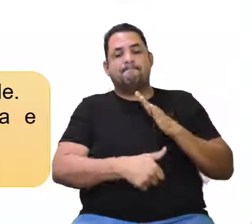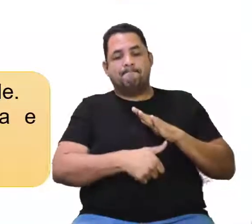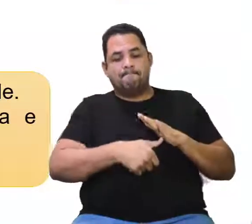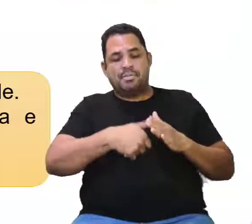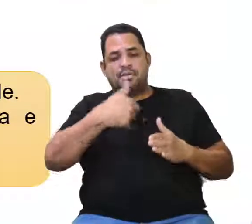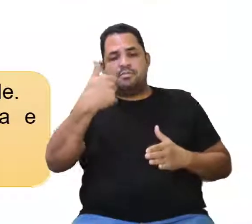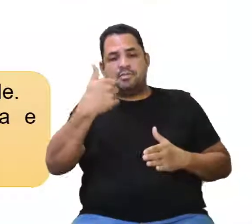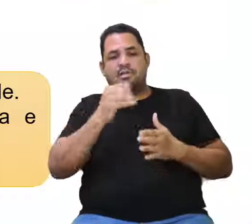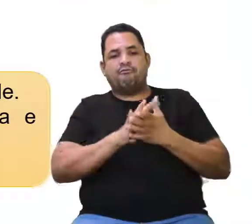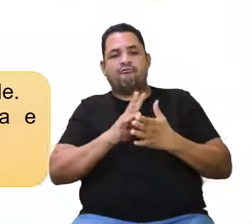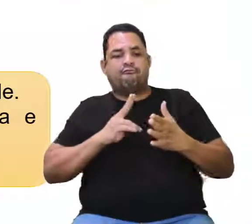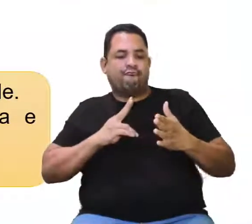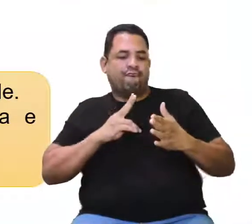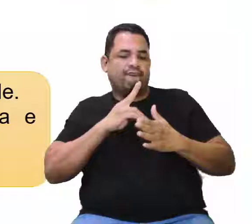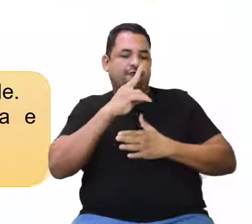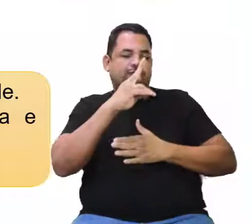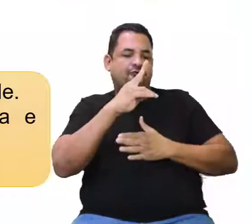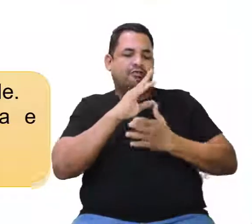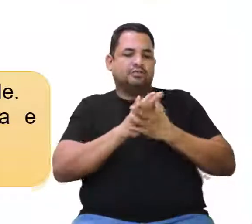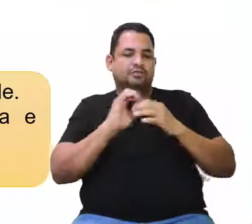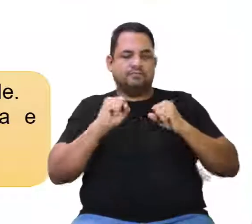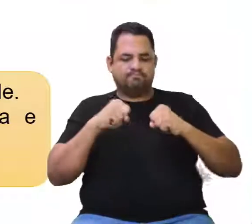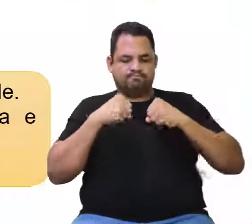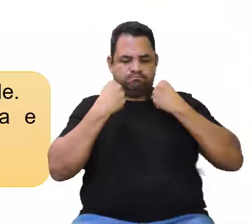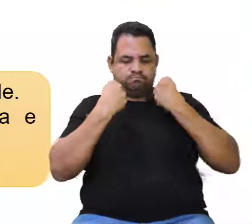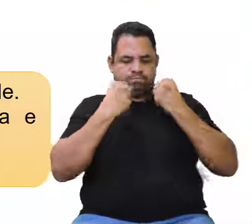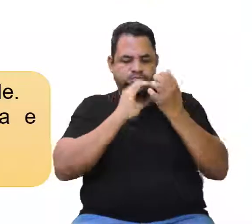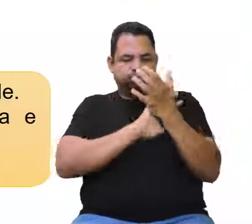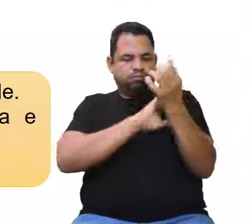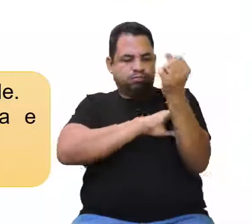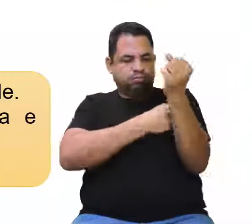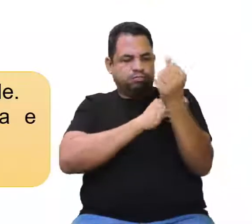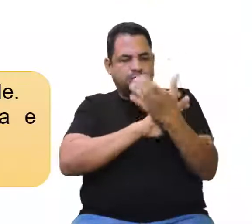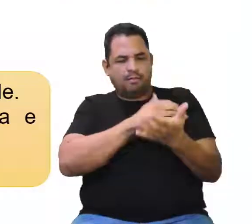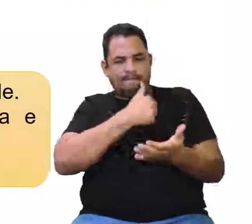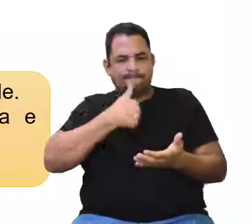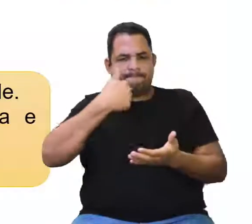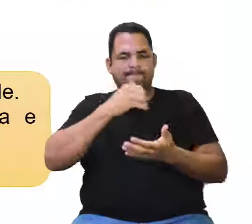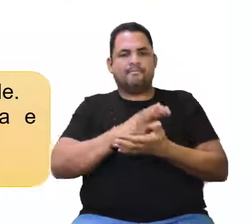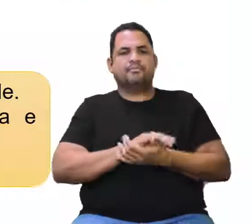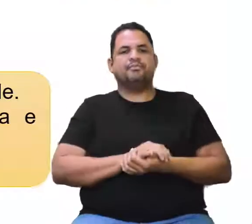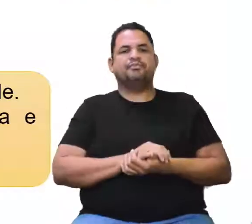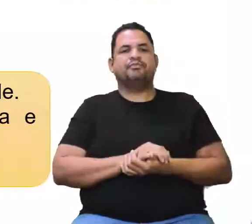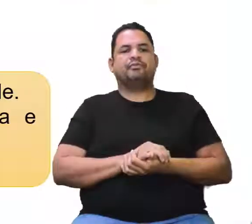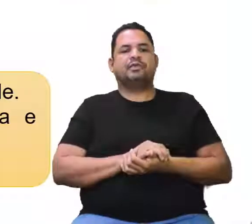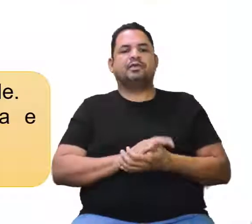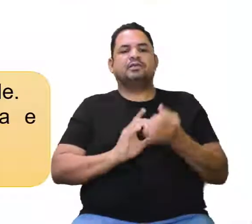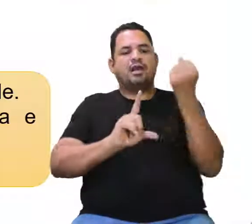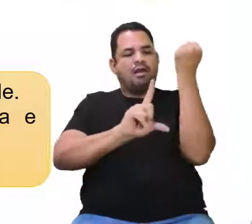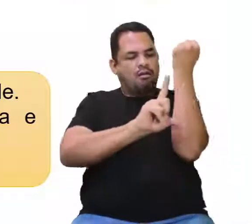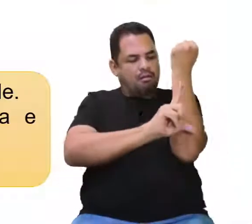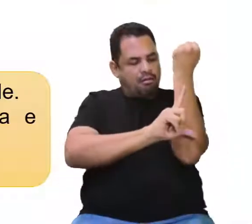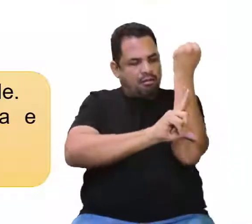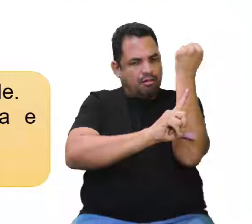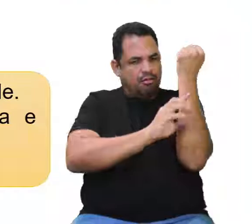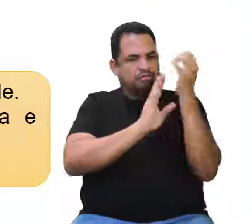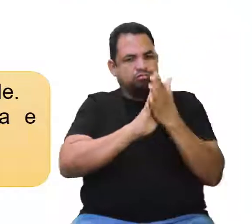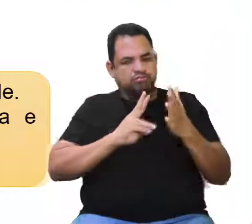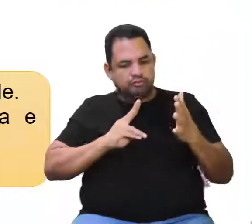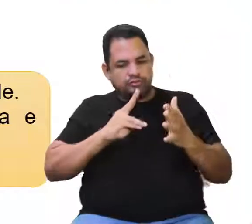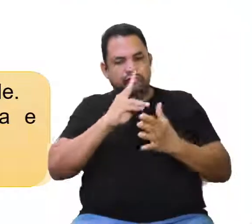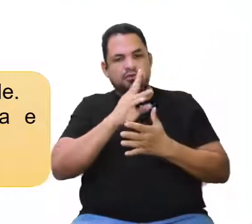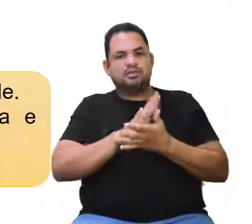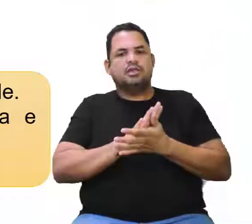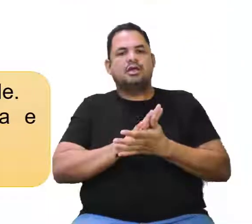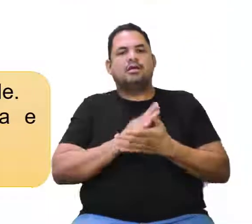prioritariamente fortalecer aquela região que eu tenho aquele problema de coluna. Então, se é a região lombar, eu vou fortalecer